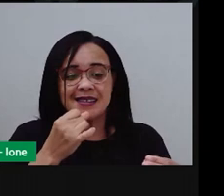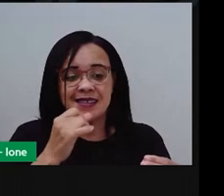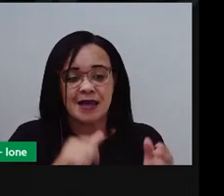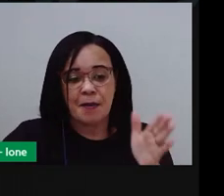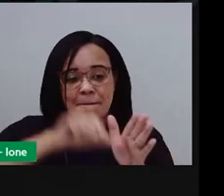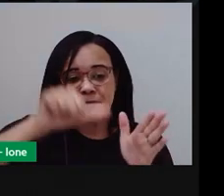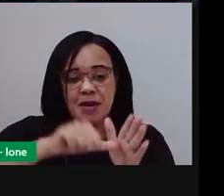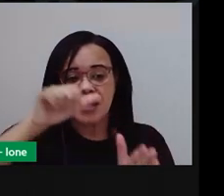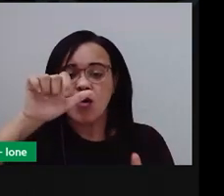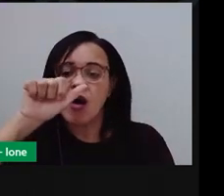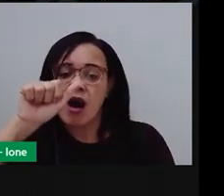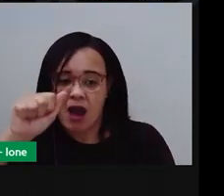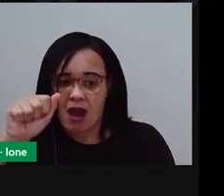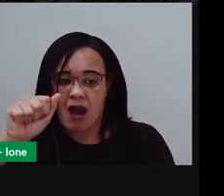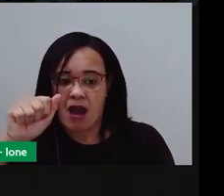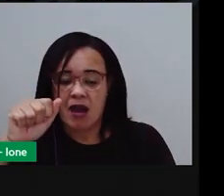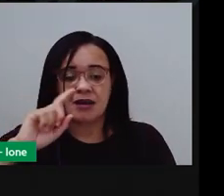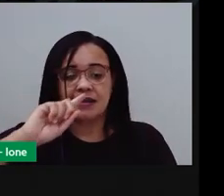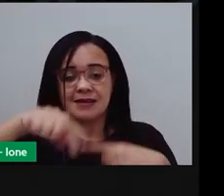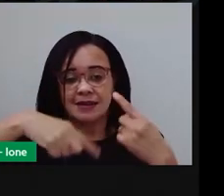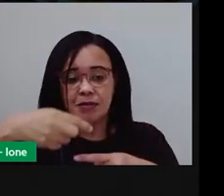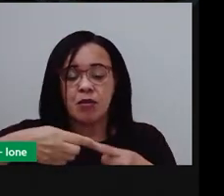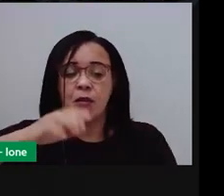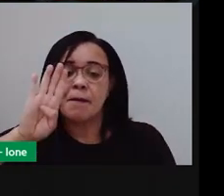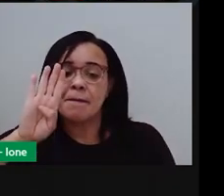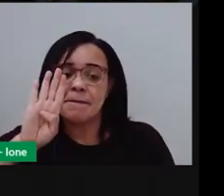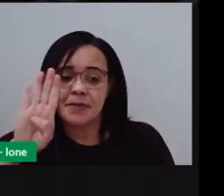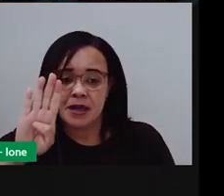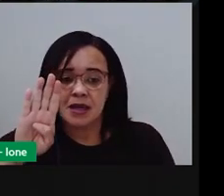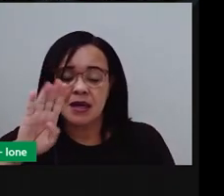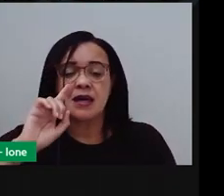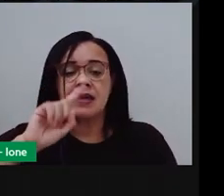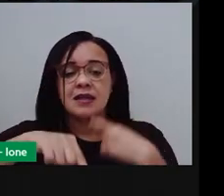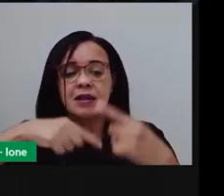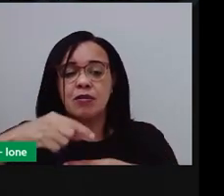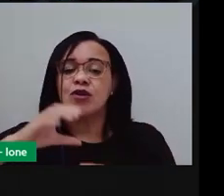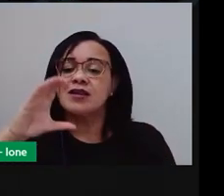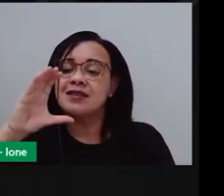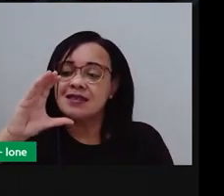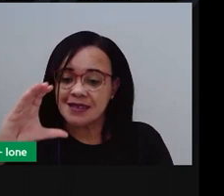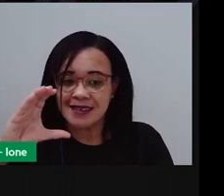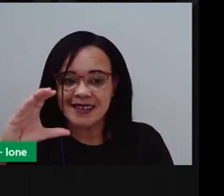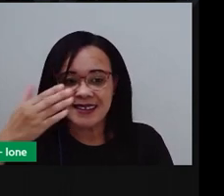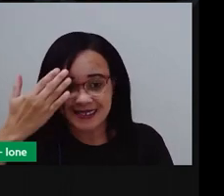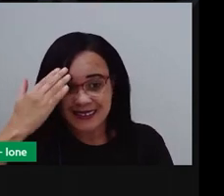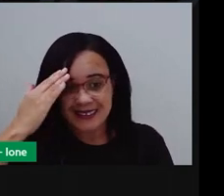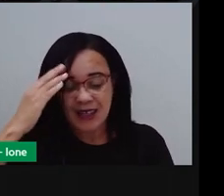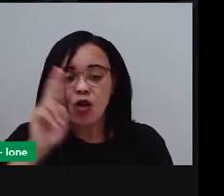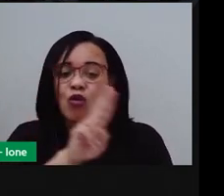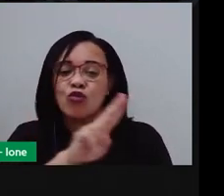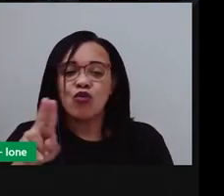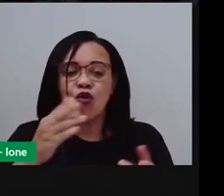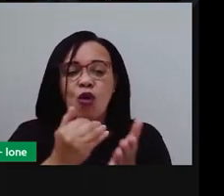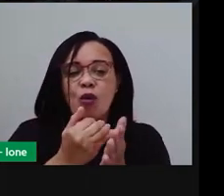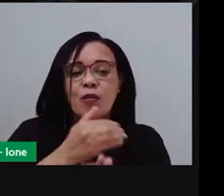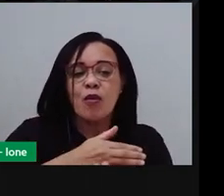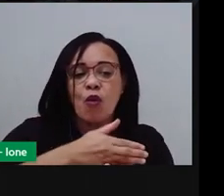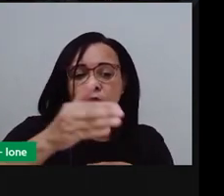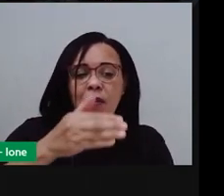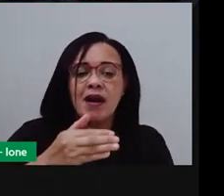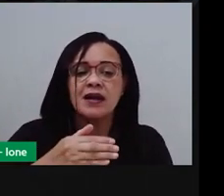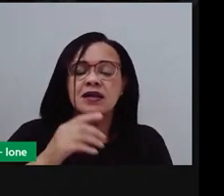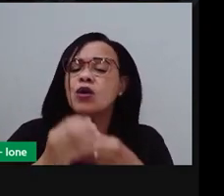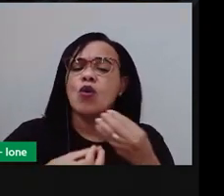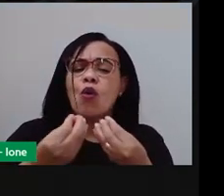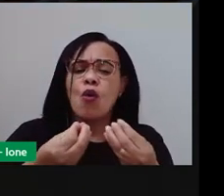faz para escrever uma lista em ordem alfabética, observando a ordem das letras do alfabeto. Qual é a primeira letra do